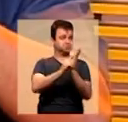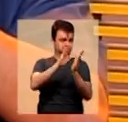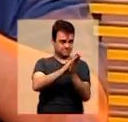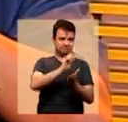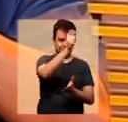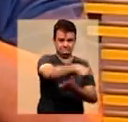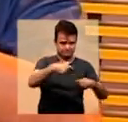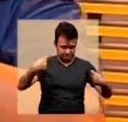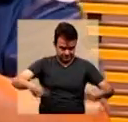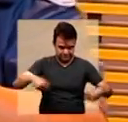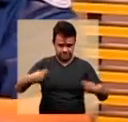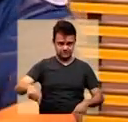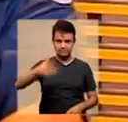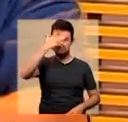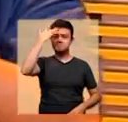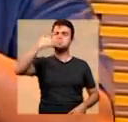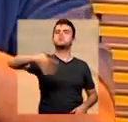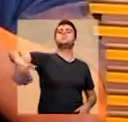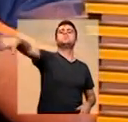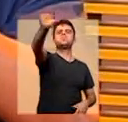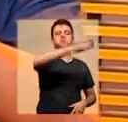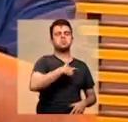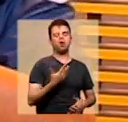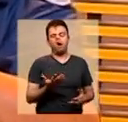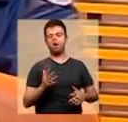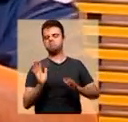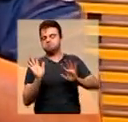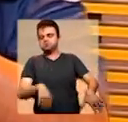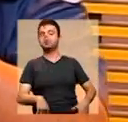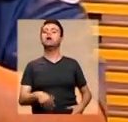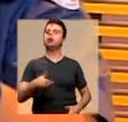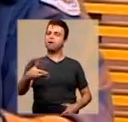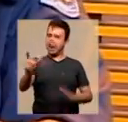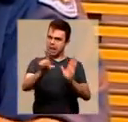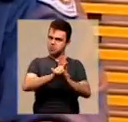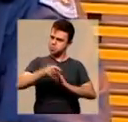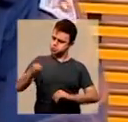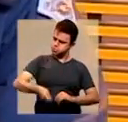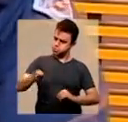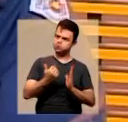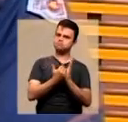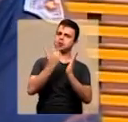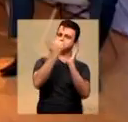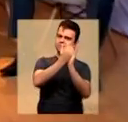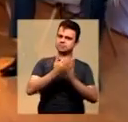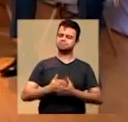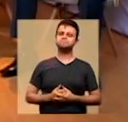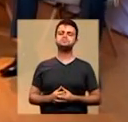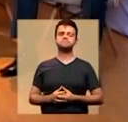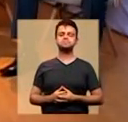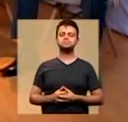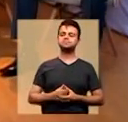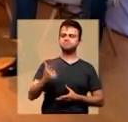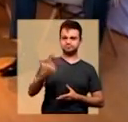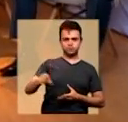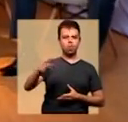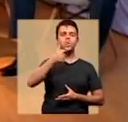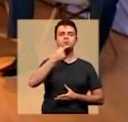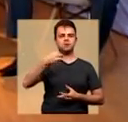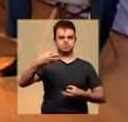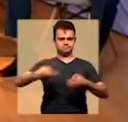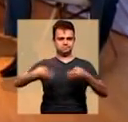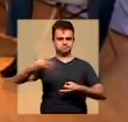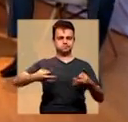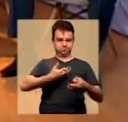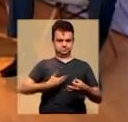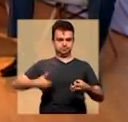Então, assim, se as pessoas estão querendo se abster, a legislação ela vai endurecendo, né? Então, essa que é a Doutor visão. José Heitor queria complementar, né? Na